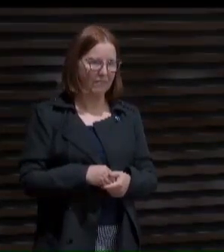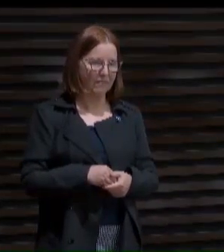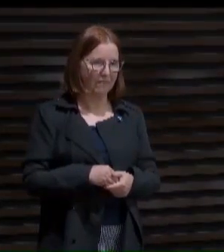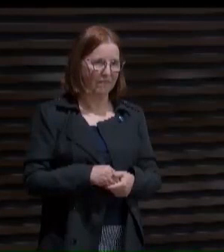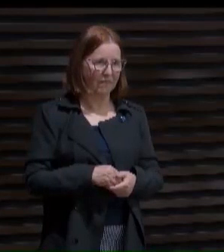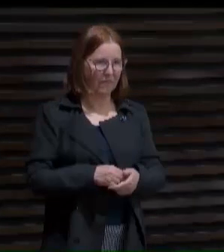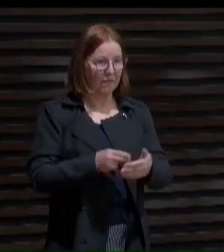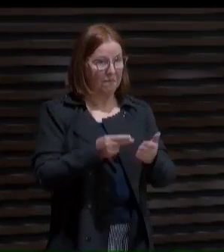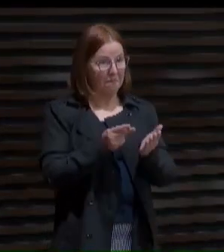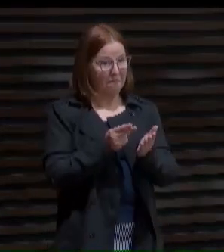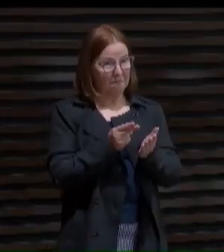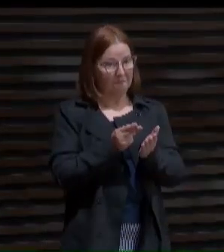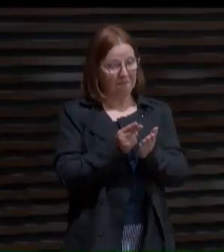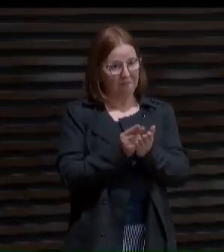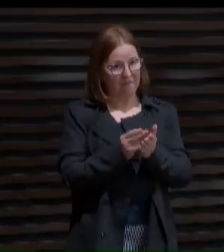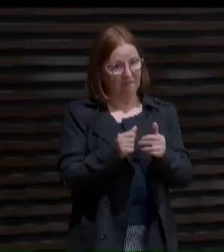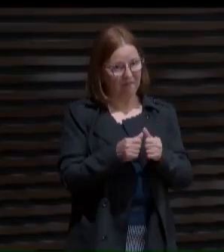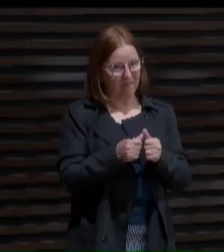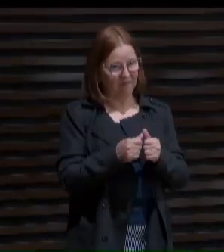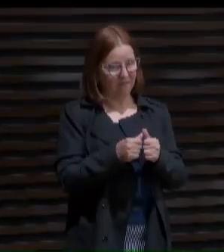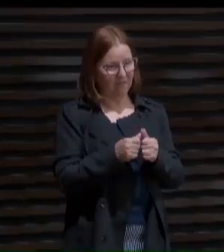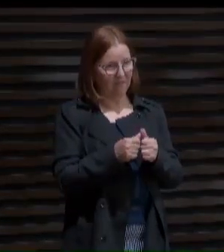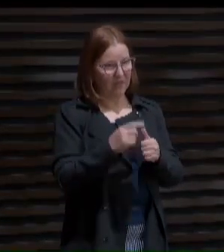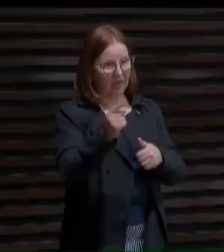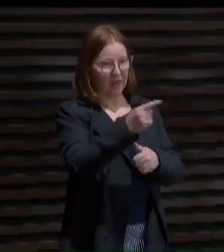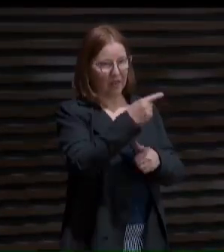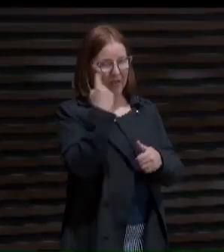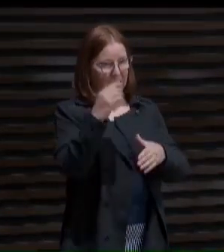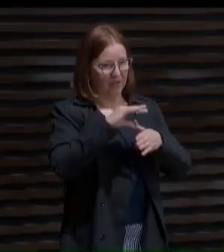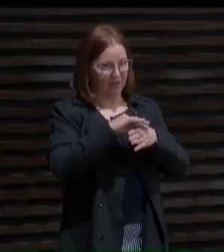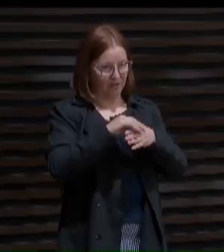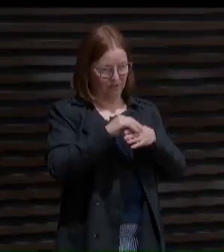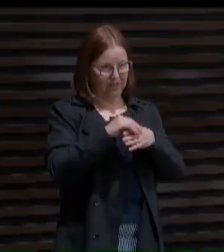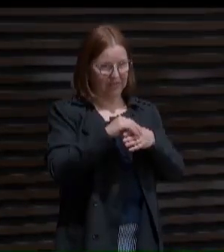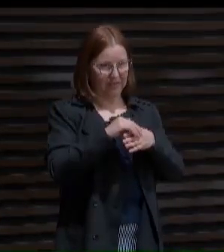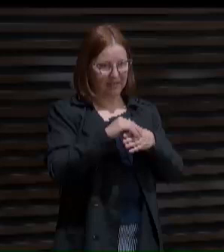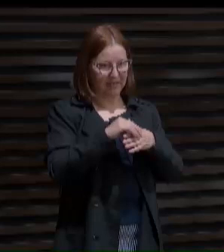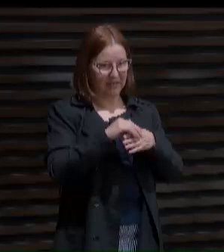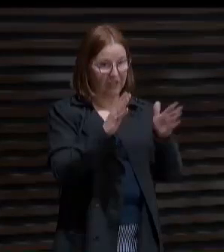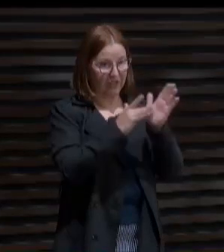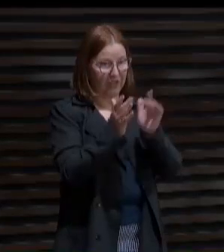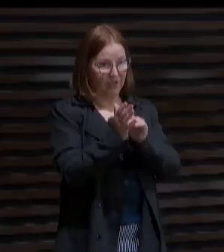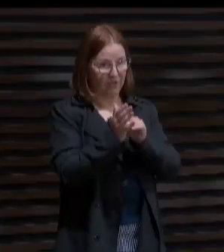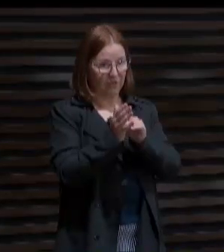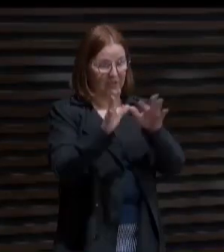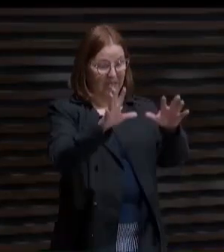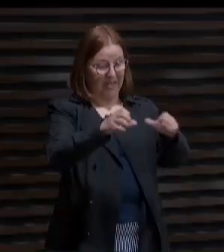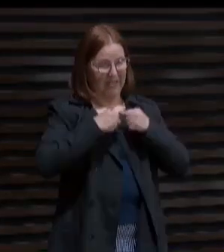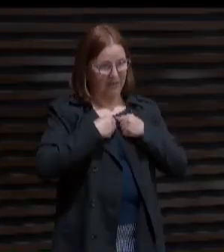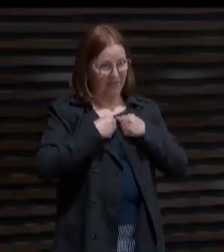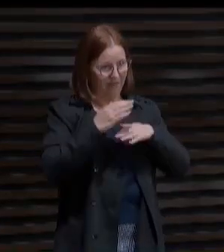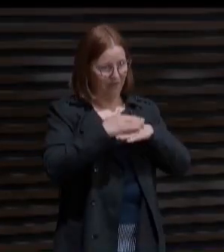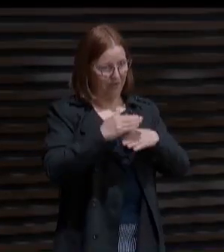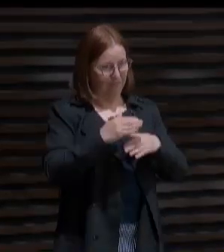Apesar disso, foram as nossas enfermidades que ele tomou sobre si, e foram as nossas